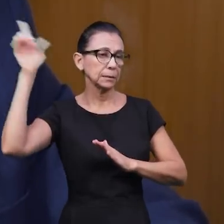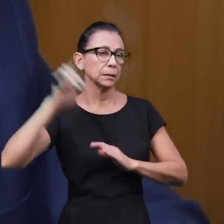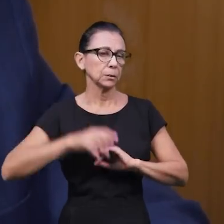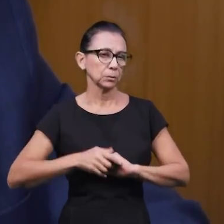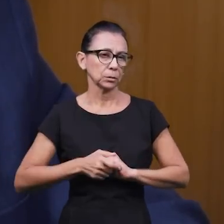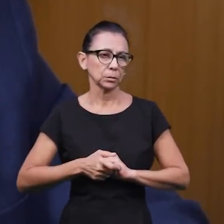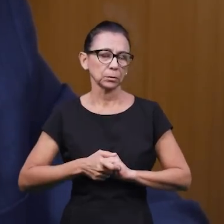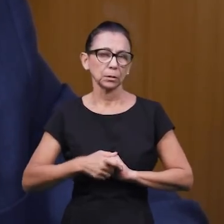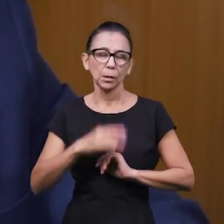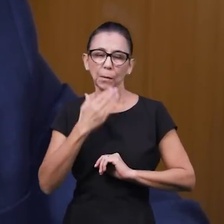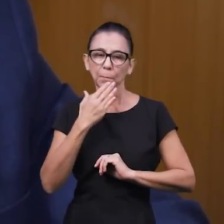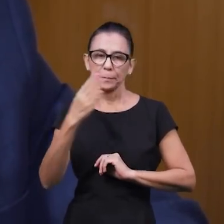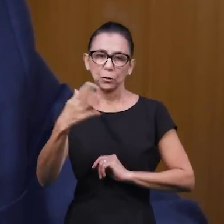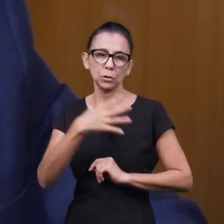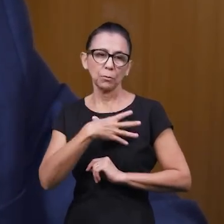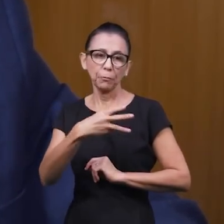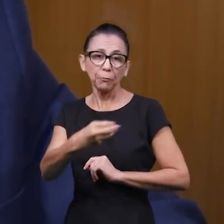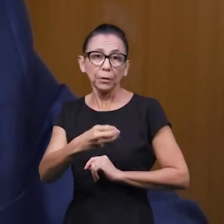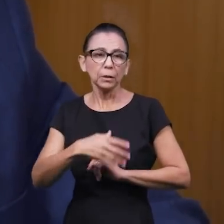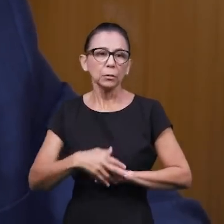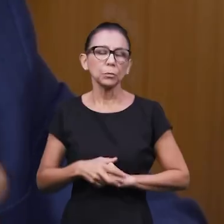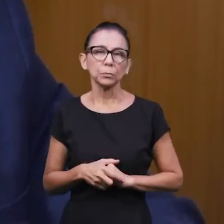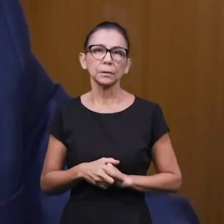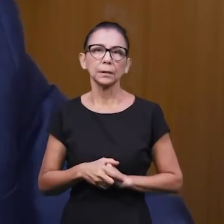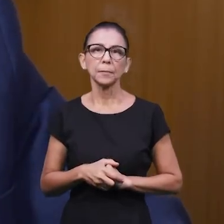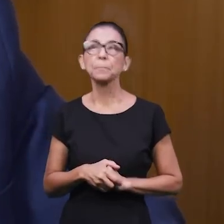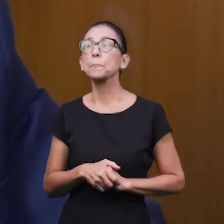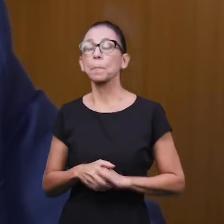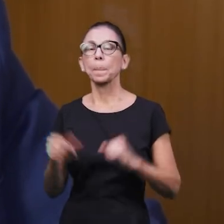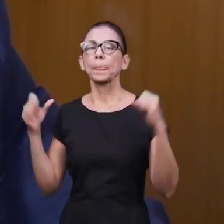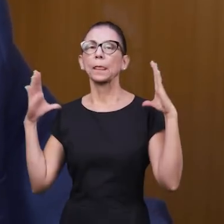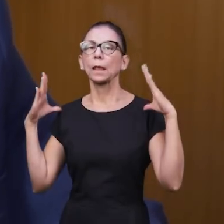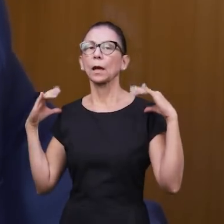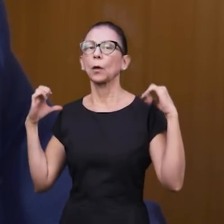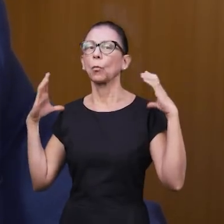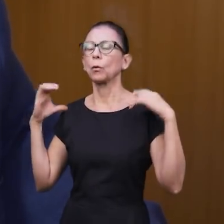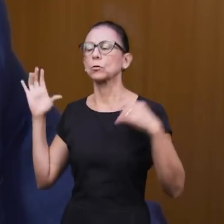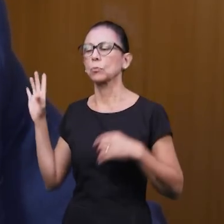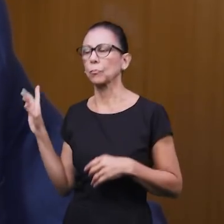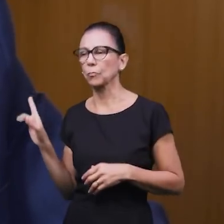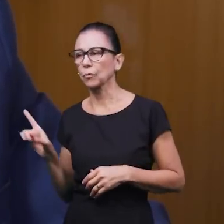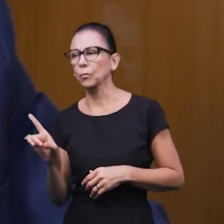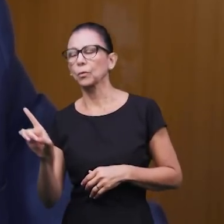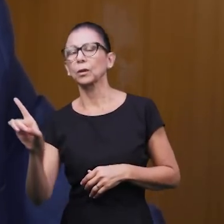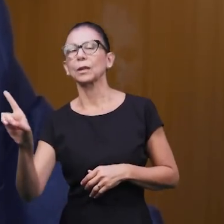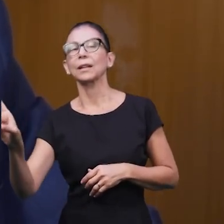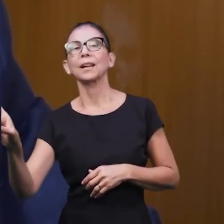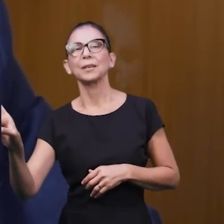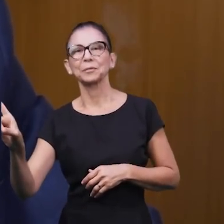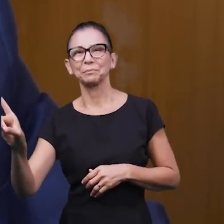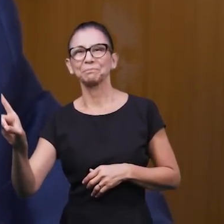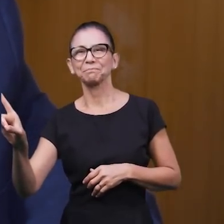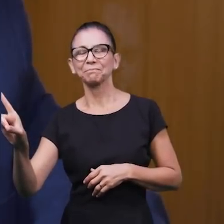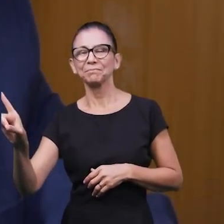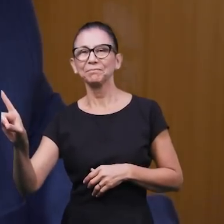anjo voltou, agora voltou, mas voltou para a mulher de novo. Rapaz, como é que é a mulher privilegiada, né? Voltou para a mulher de novo. E aí o que aconteceu o